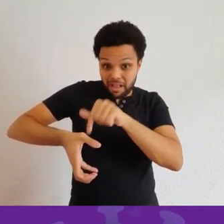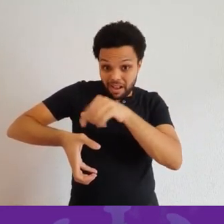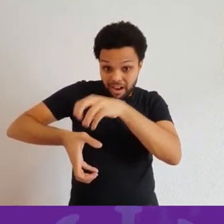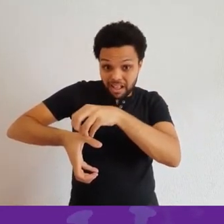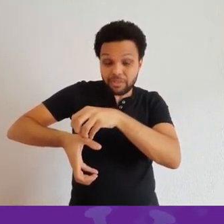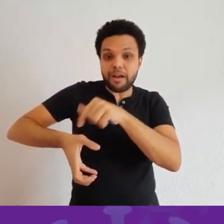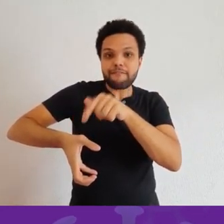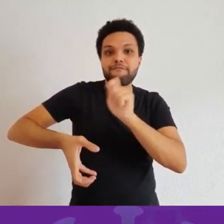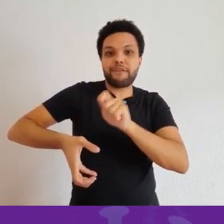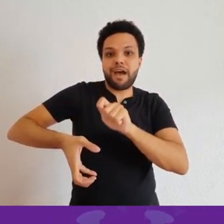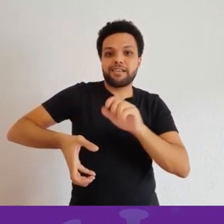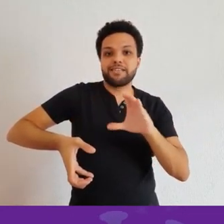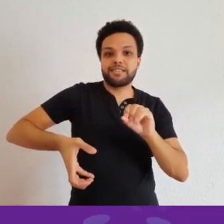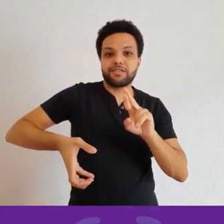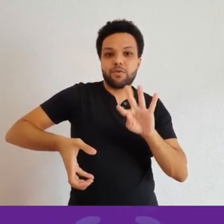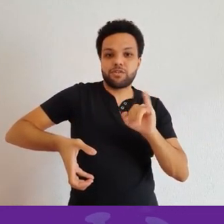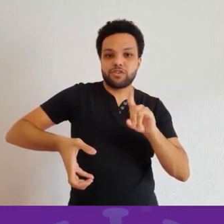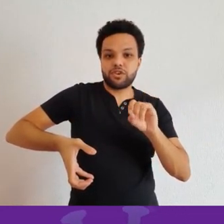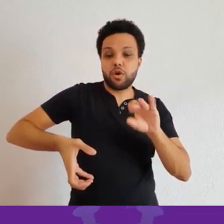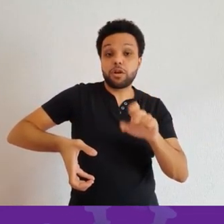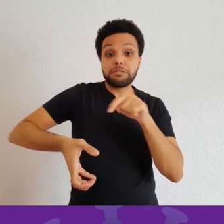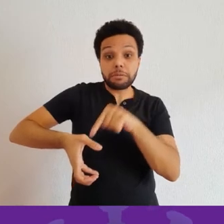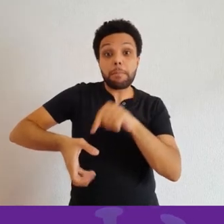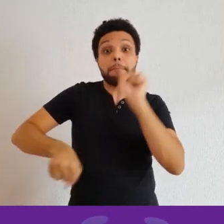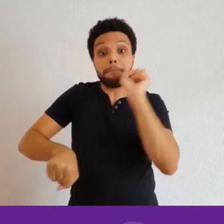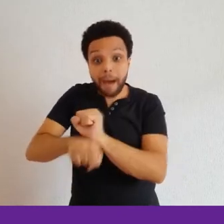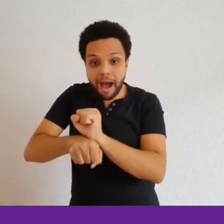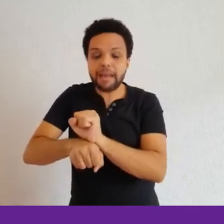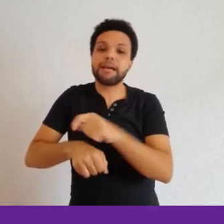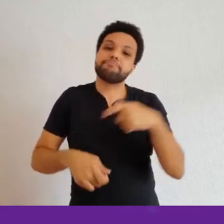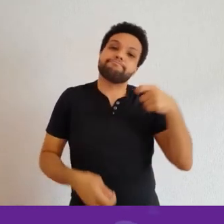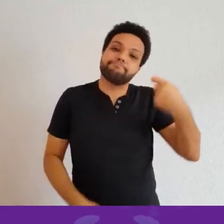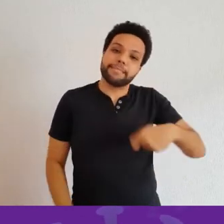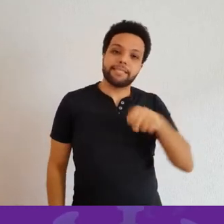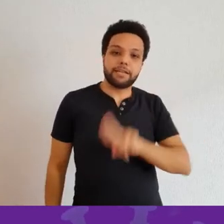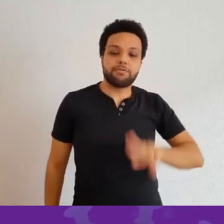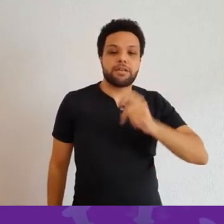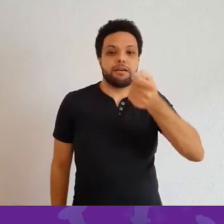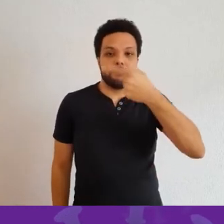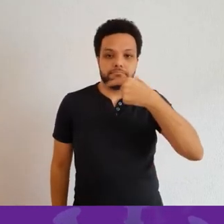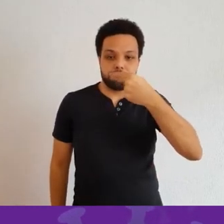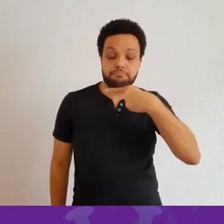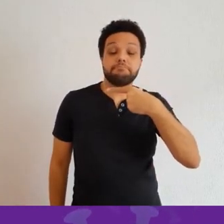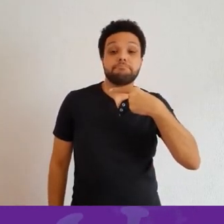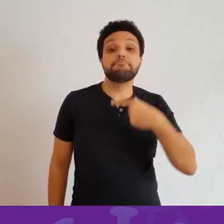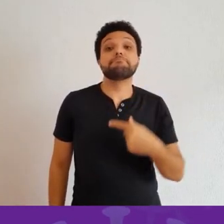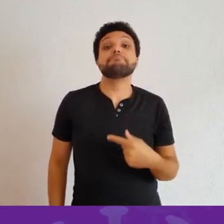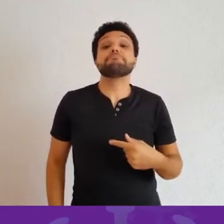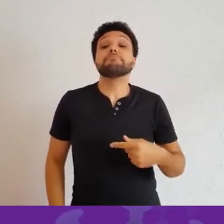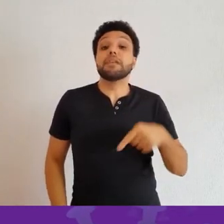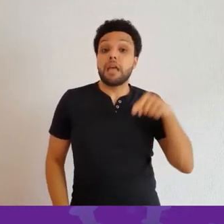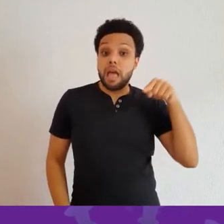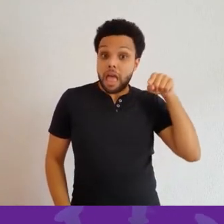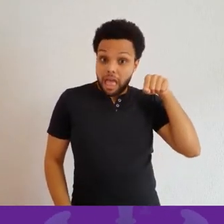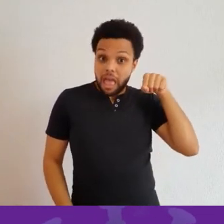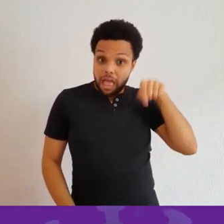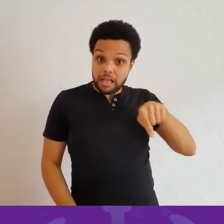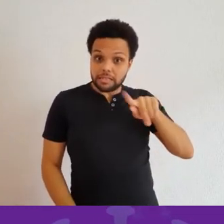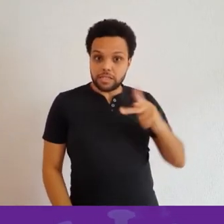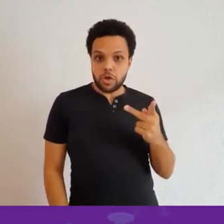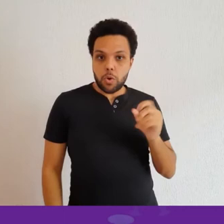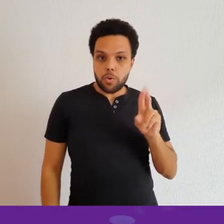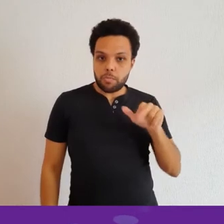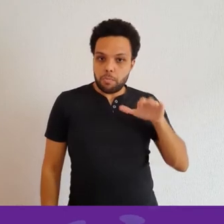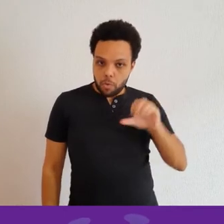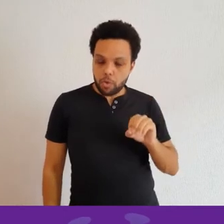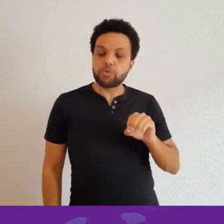corticoide e esse corticoide ele é importante para manter a pressão arterial manter o equilíbrio hemodinâmico né de